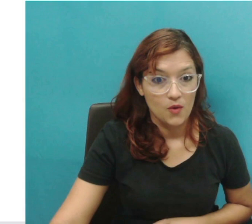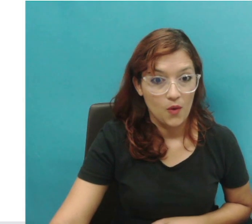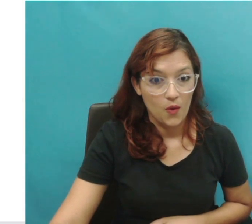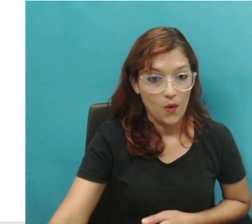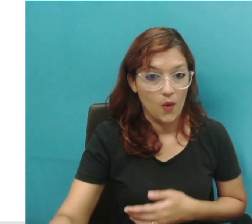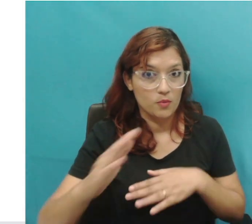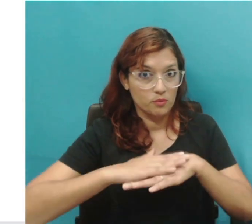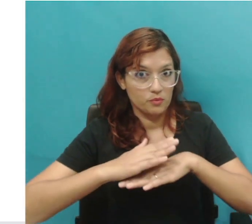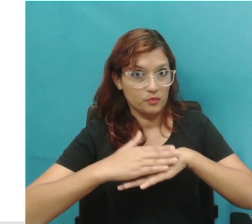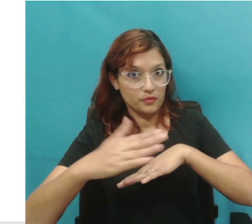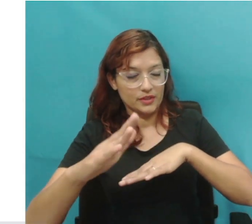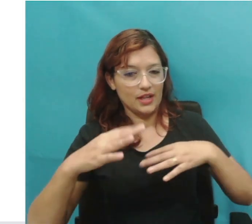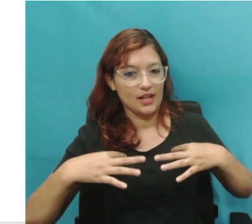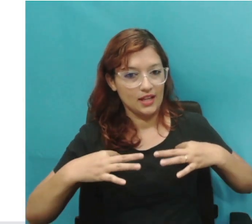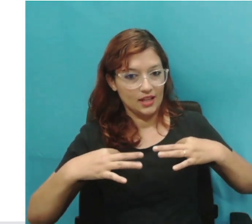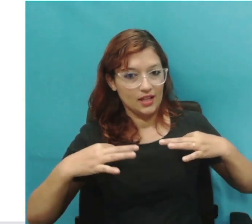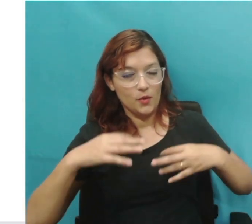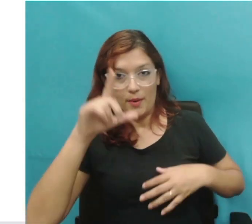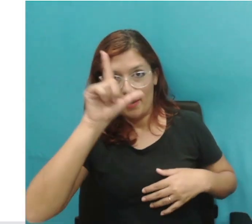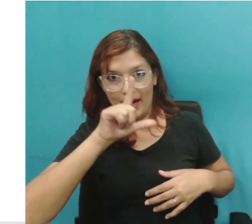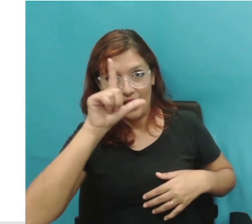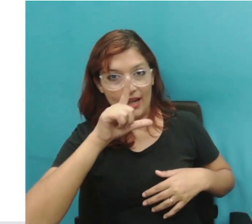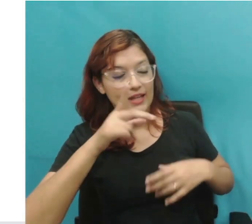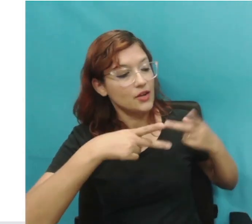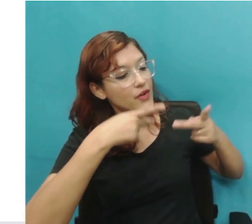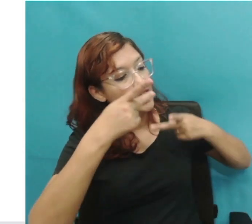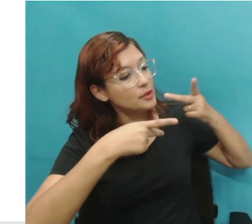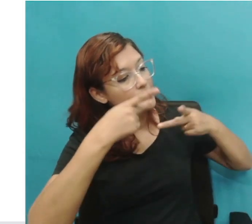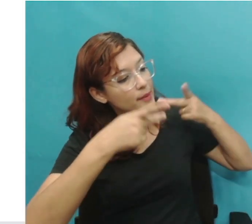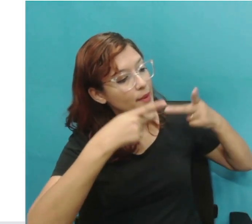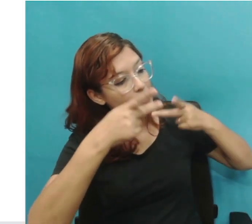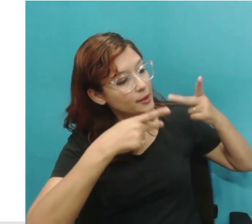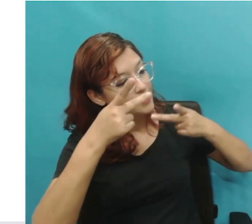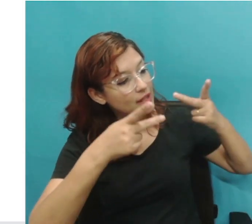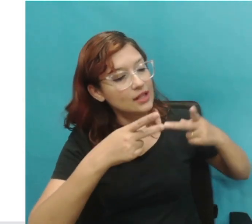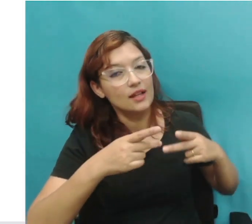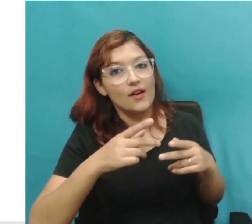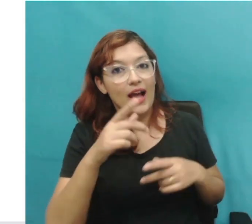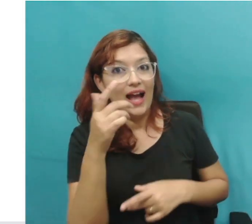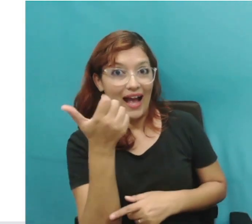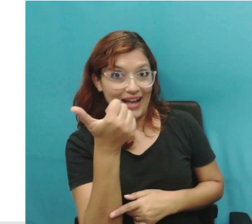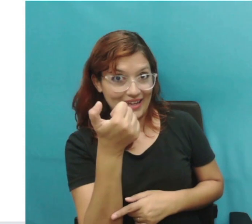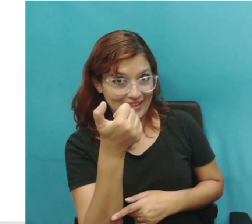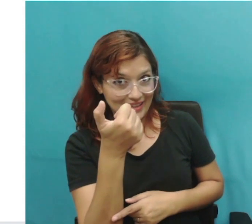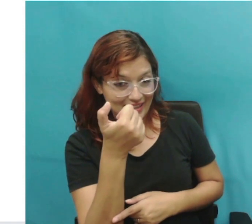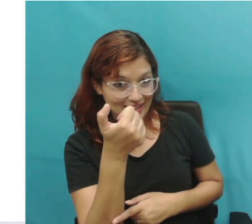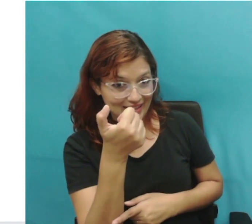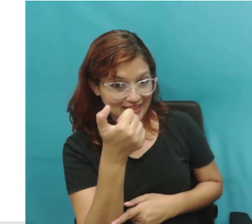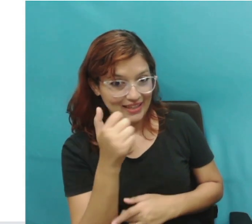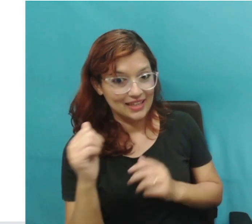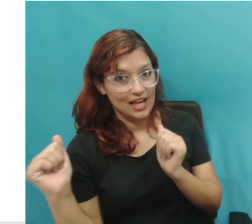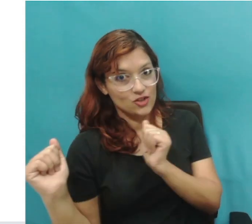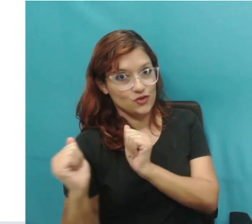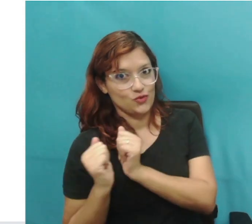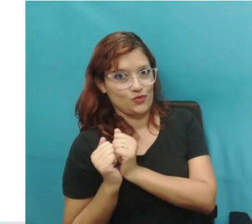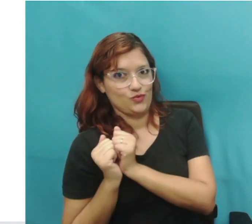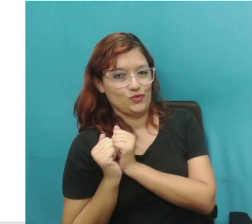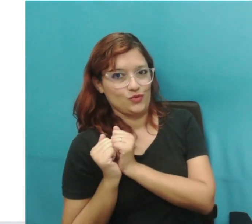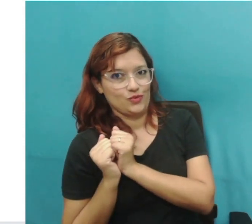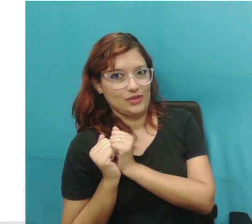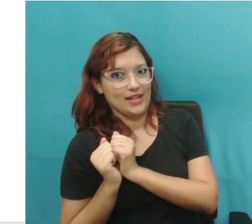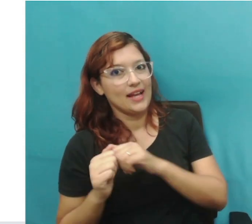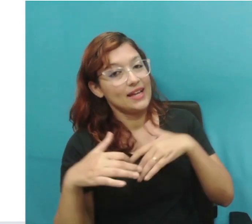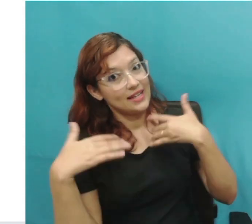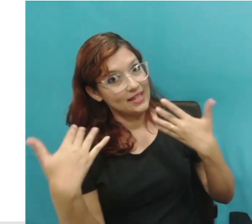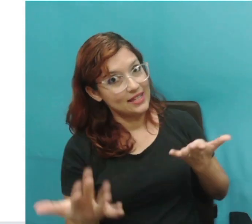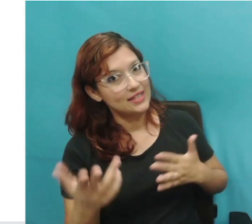Por exemplo, aqui, ó, tá vendo a caneta? Essa que tá de blusa amarela é quem está falando. E a caneta